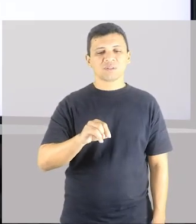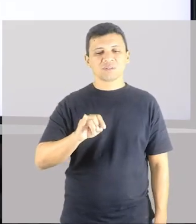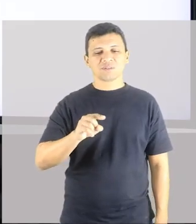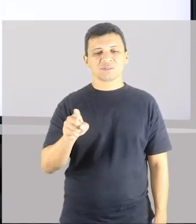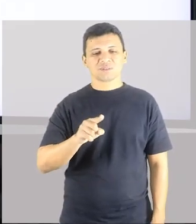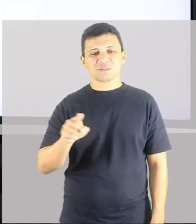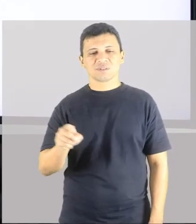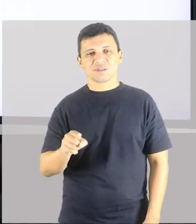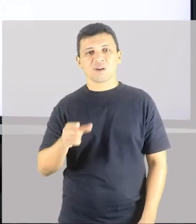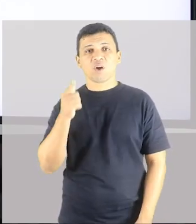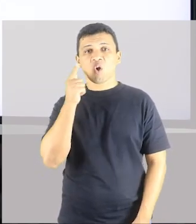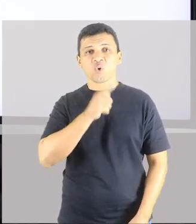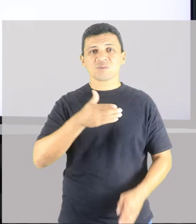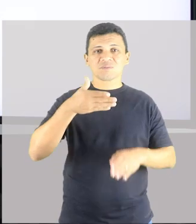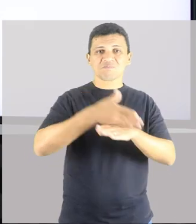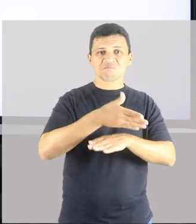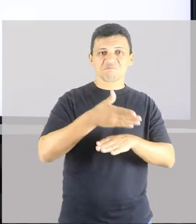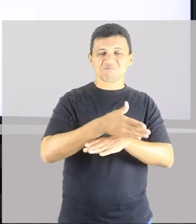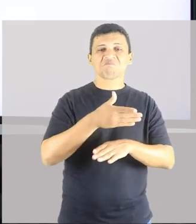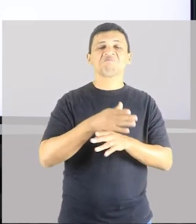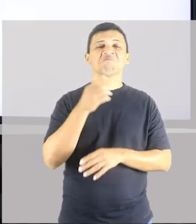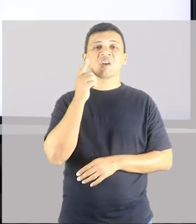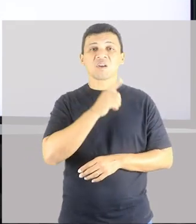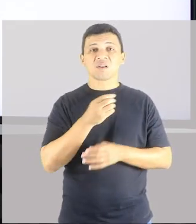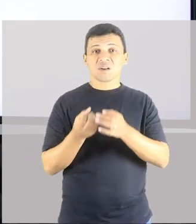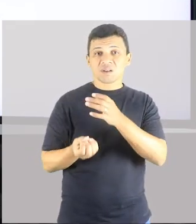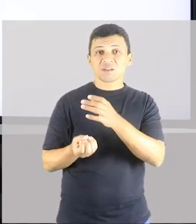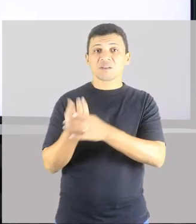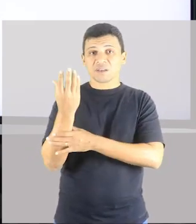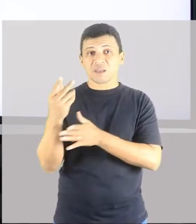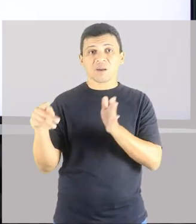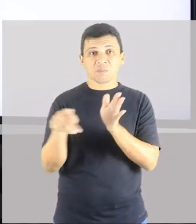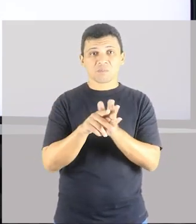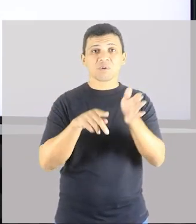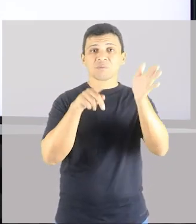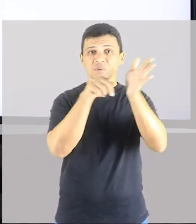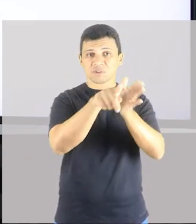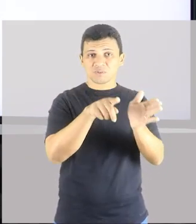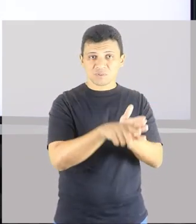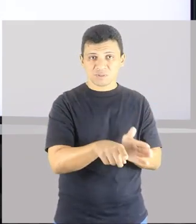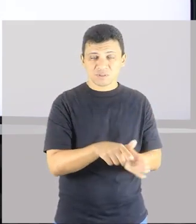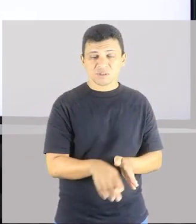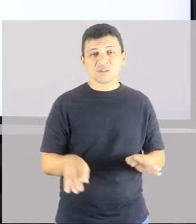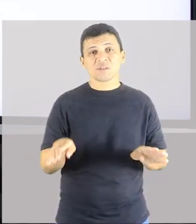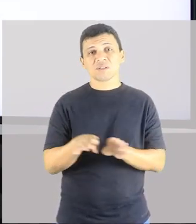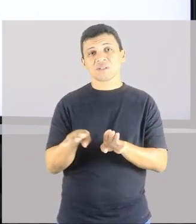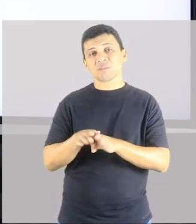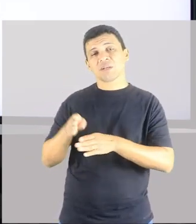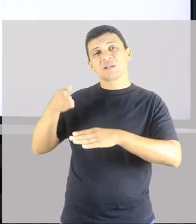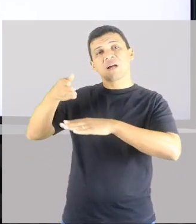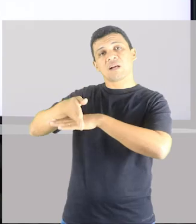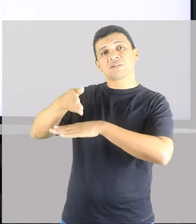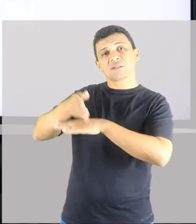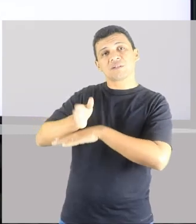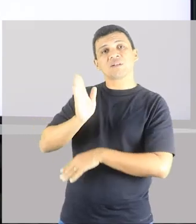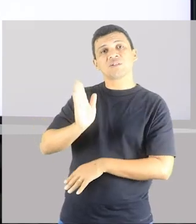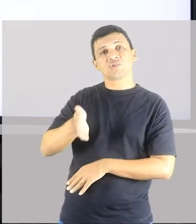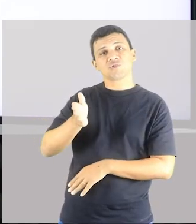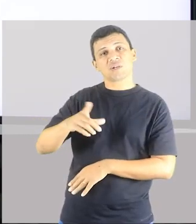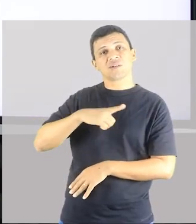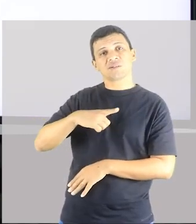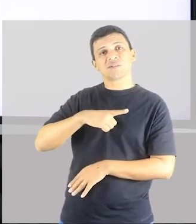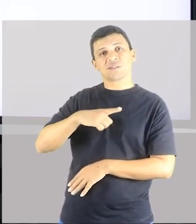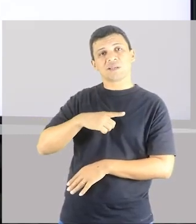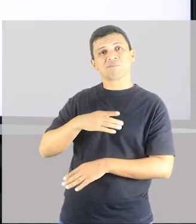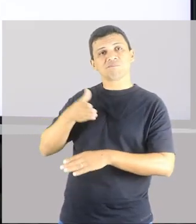consegue associar. Tanto você consegue criar o seu próprio questionário, quanto você consegue acessar questionários que já estão